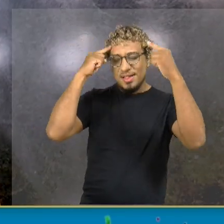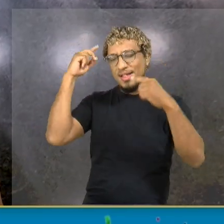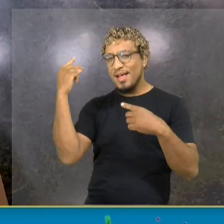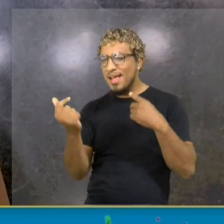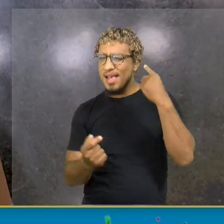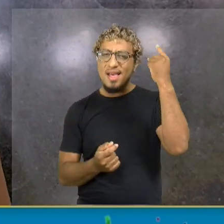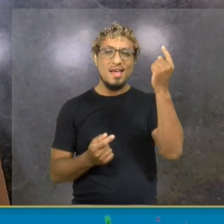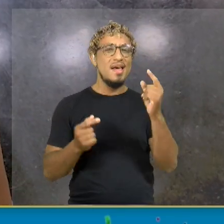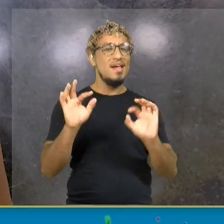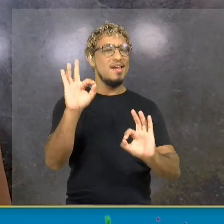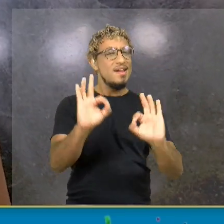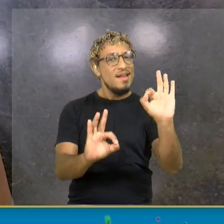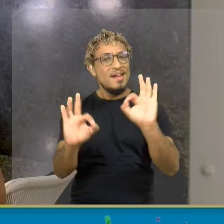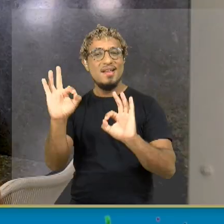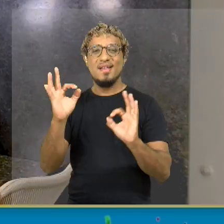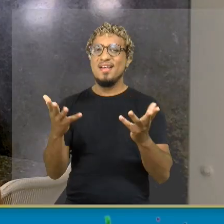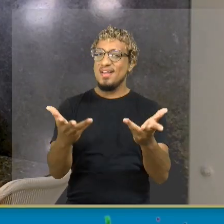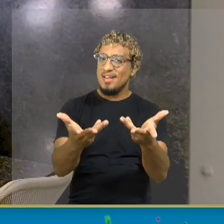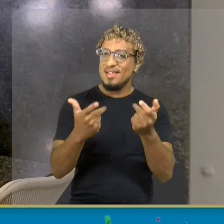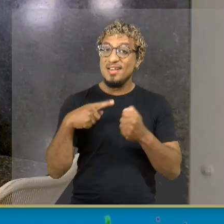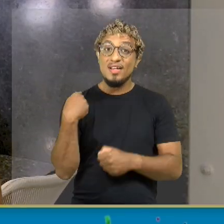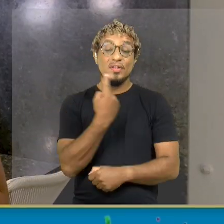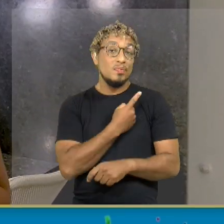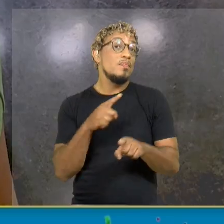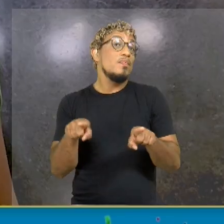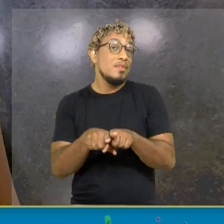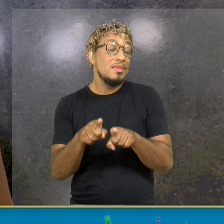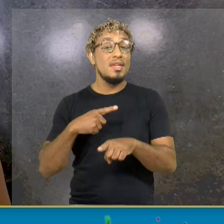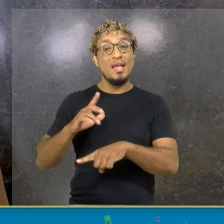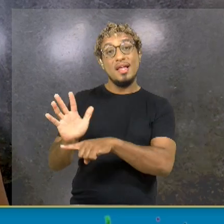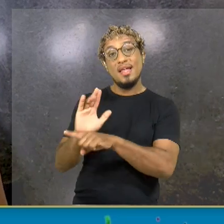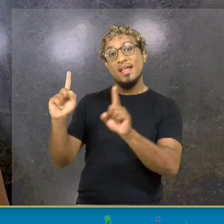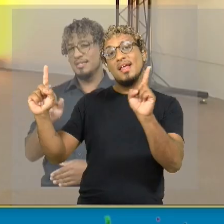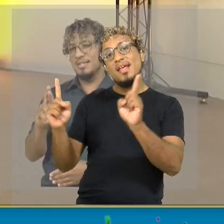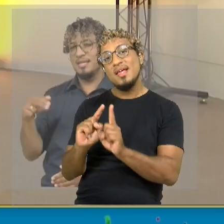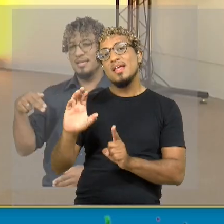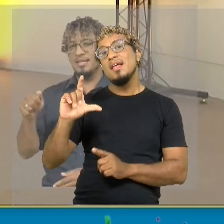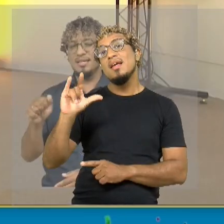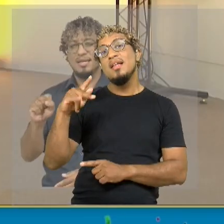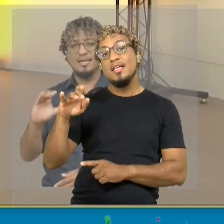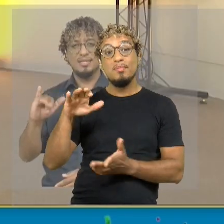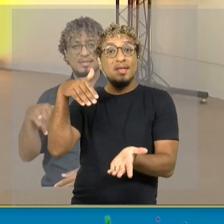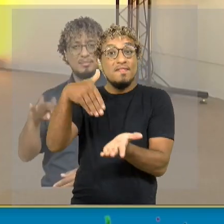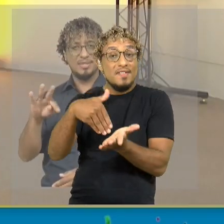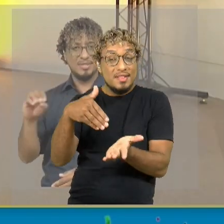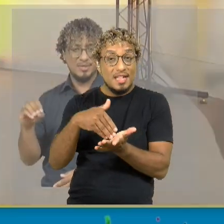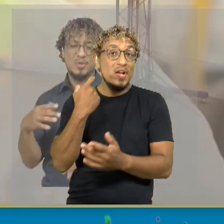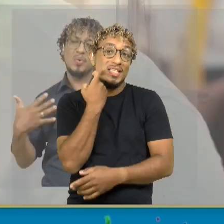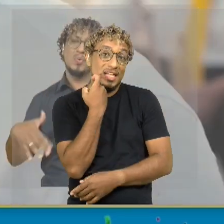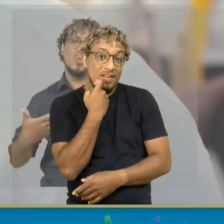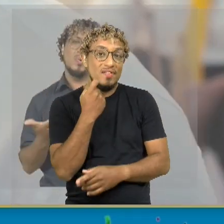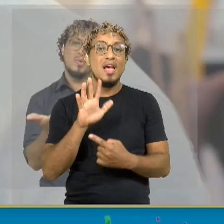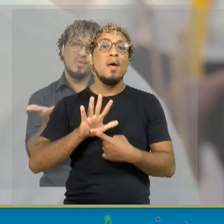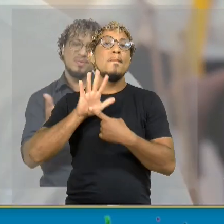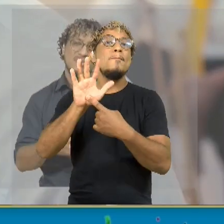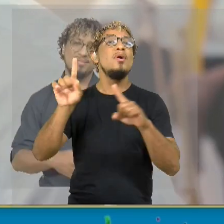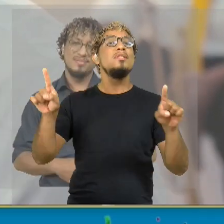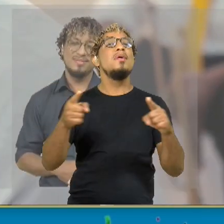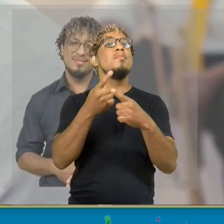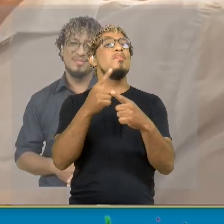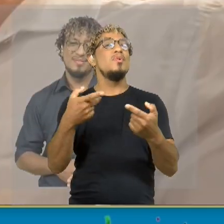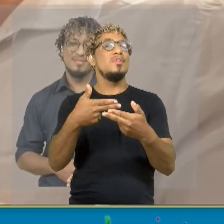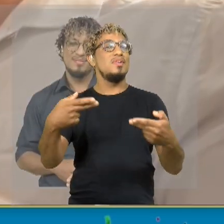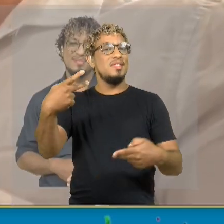matérias bem trabalhadas também. A gente também tem os clipes. Toda sexta-feira o jornal encerra com um clipe musical, mostrando a qualidade da nossa